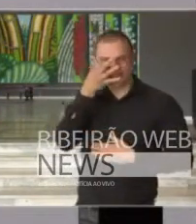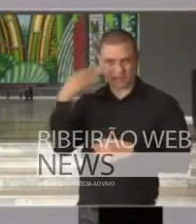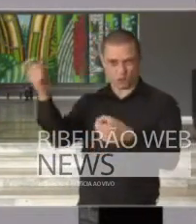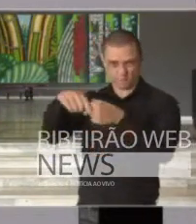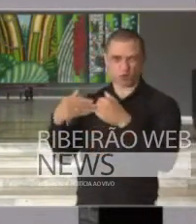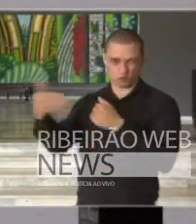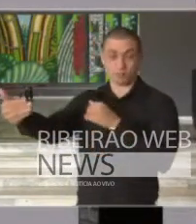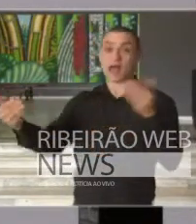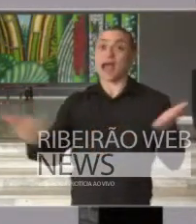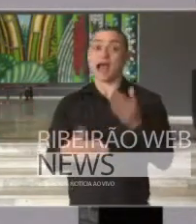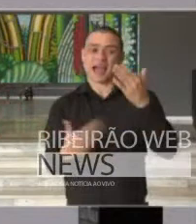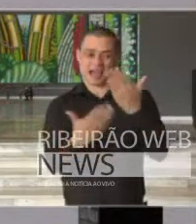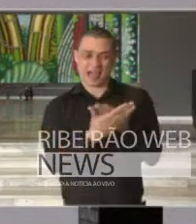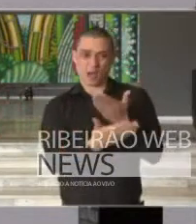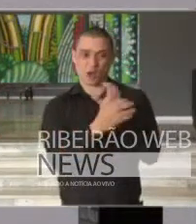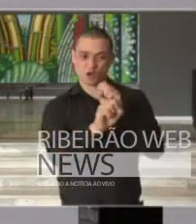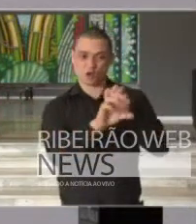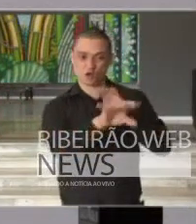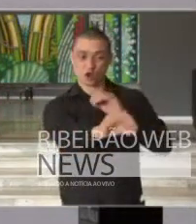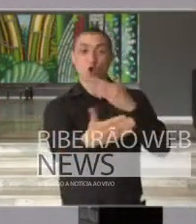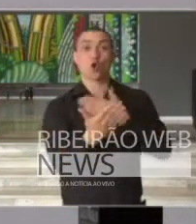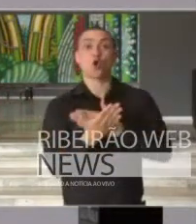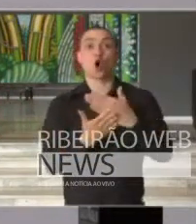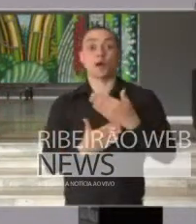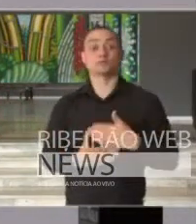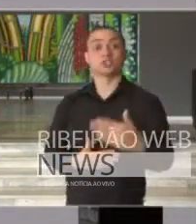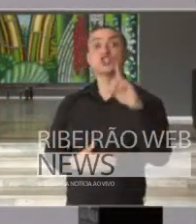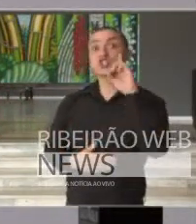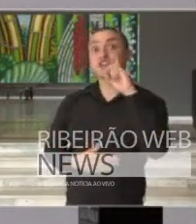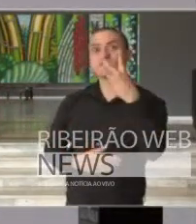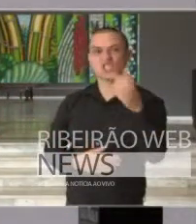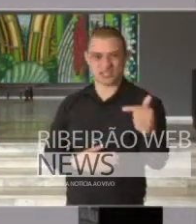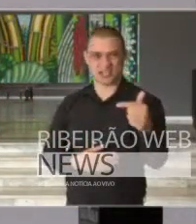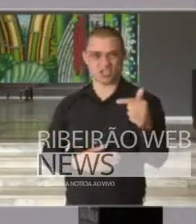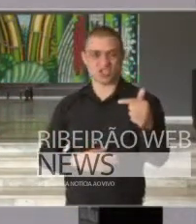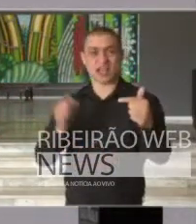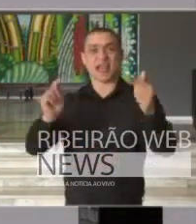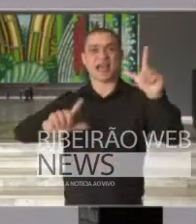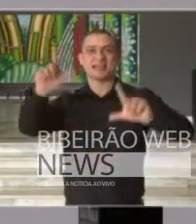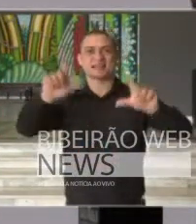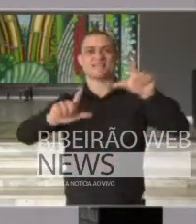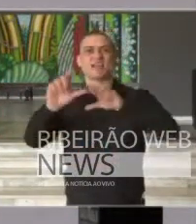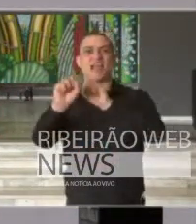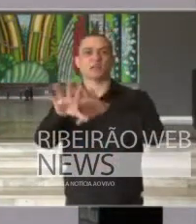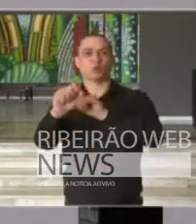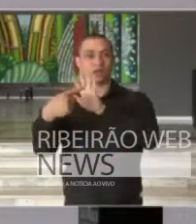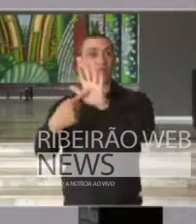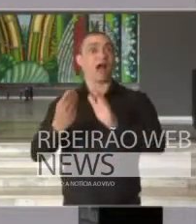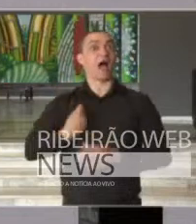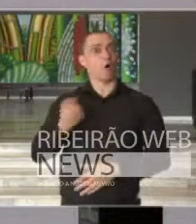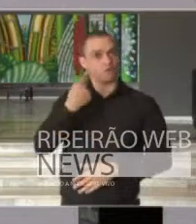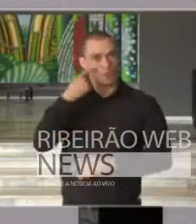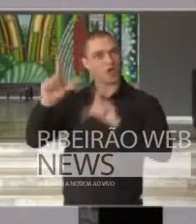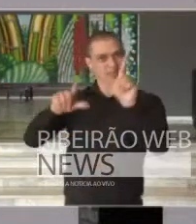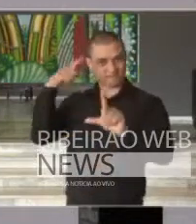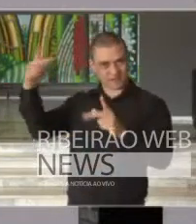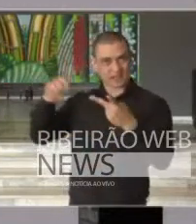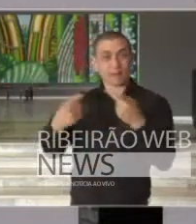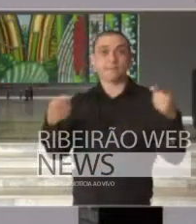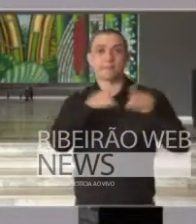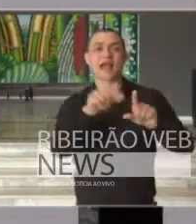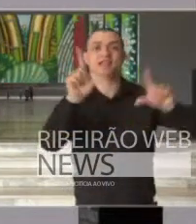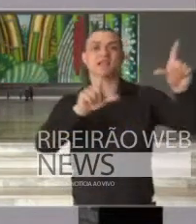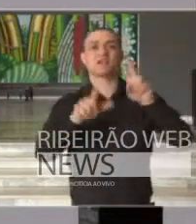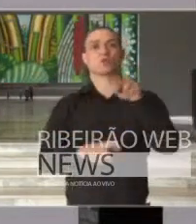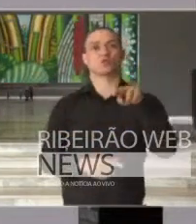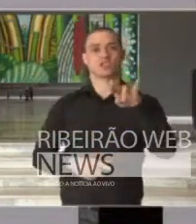presenciais. Aulas online começam no dia 27, com transmissão na TV Educação, com transmissão com a parceria com a TV